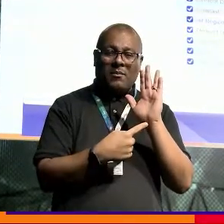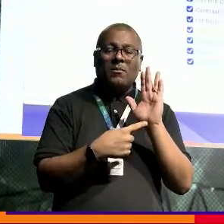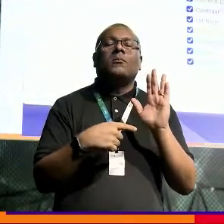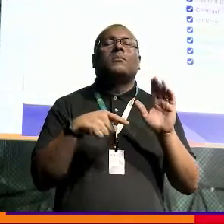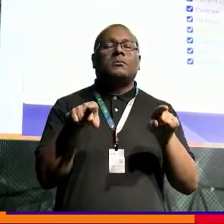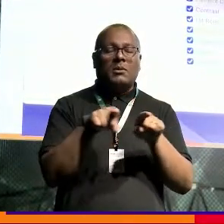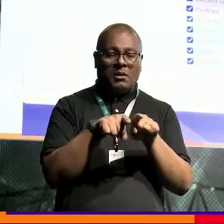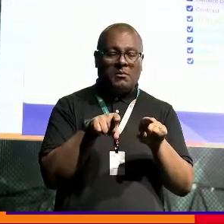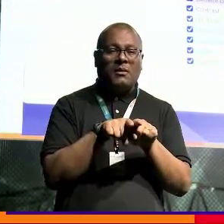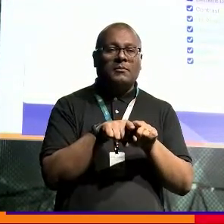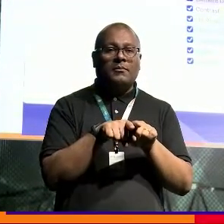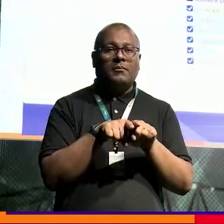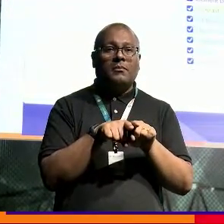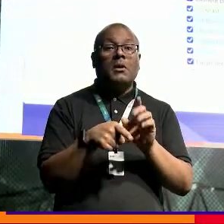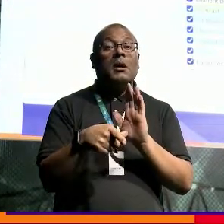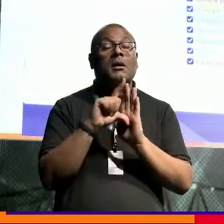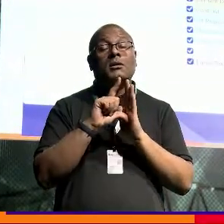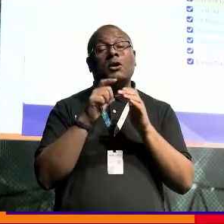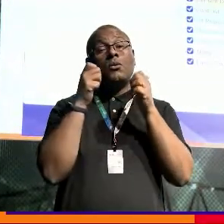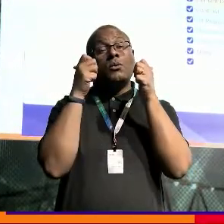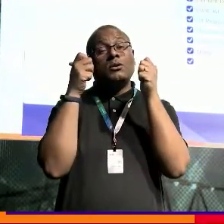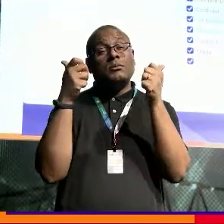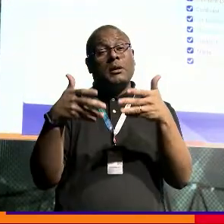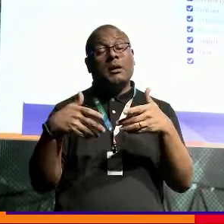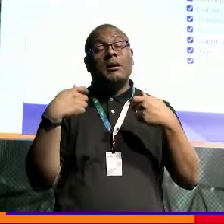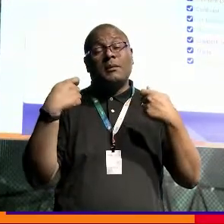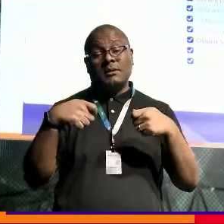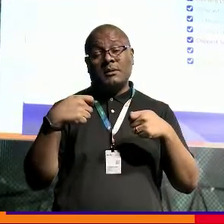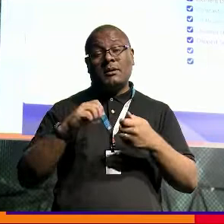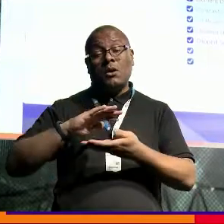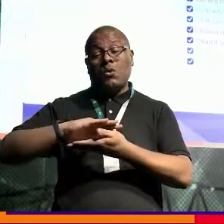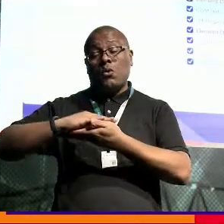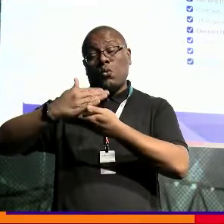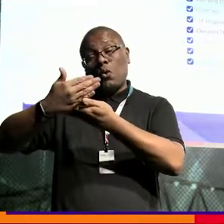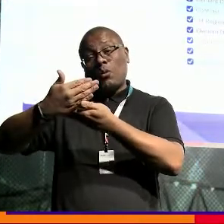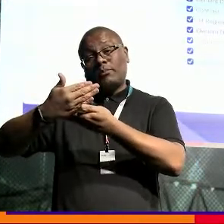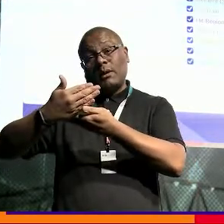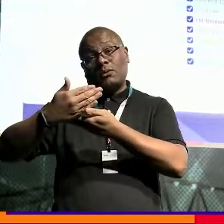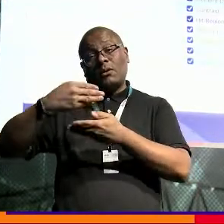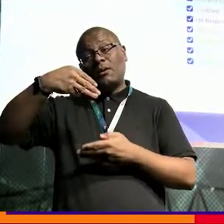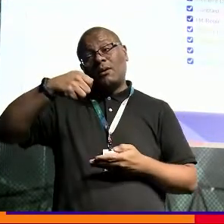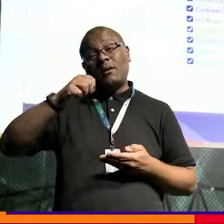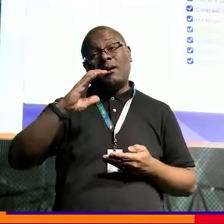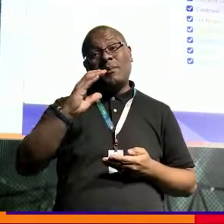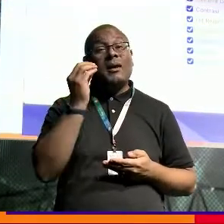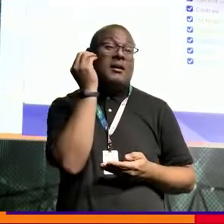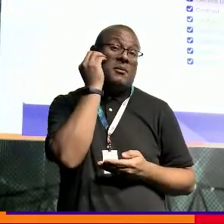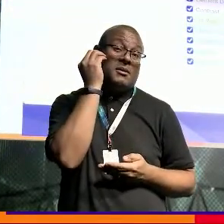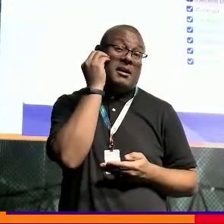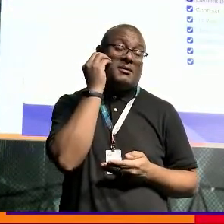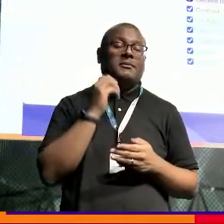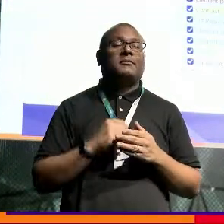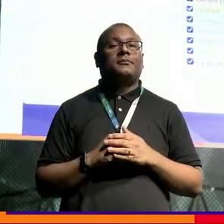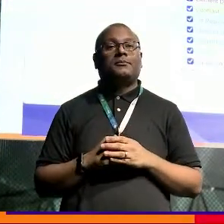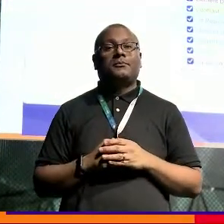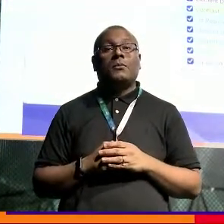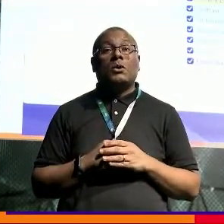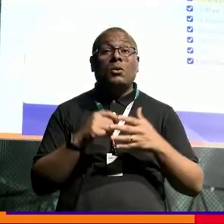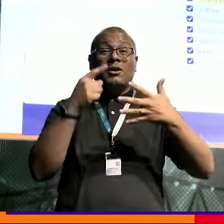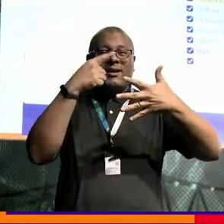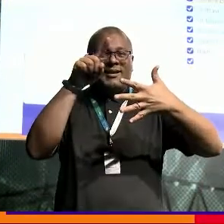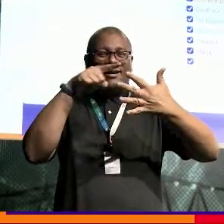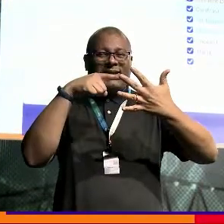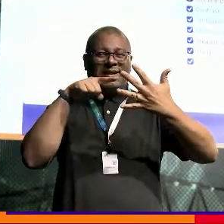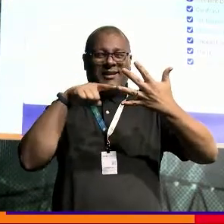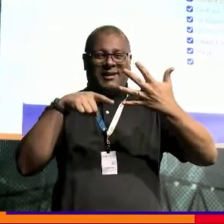iOS. Porém, como eu disse anteriormente, você vai precisar de um Mac para fazer esses testes. Então, deixa tudo marcado,